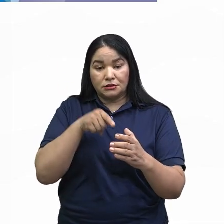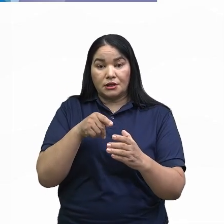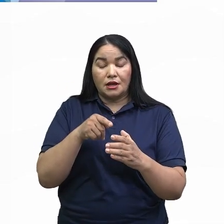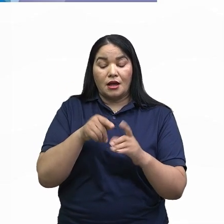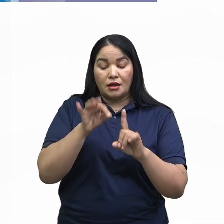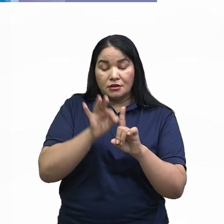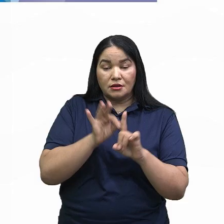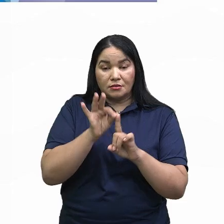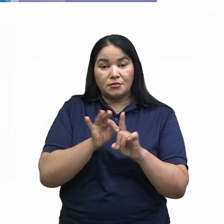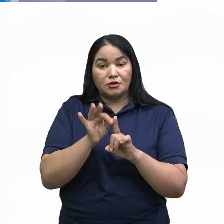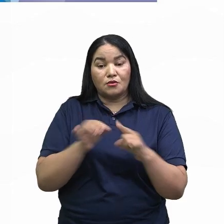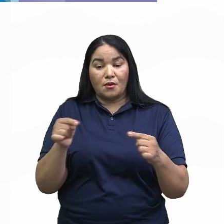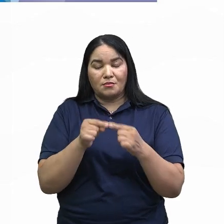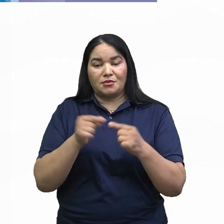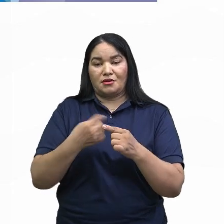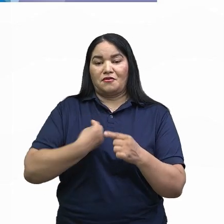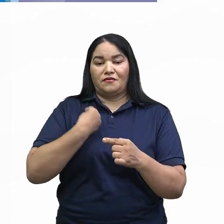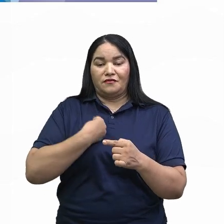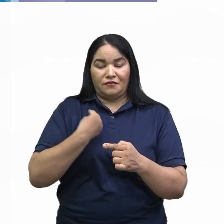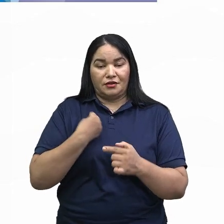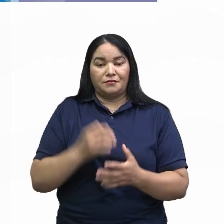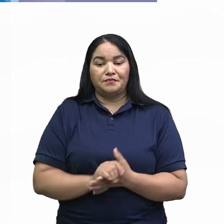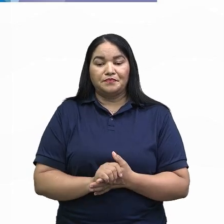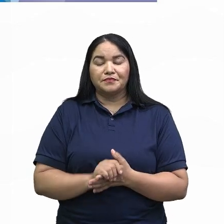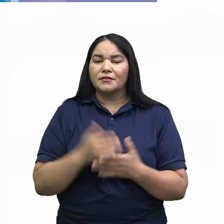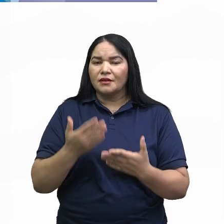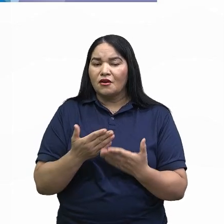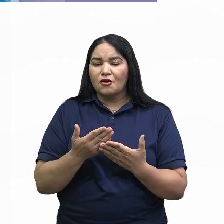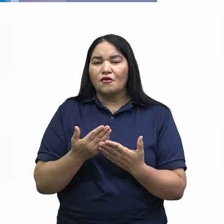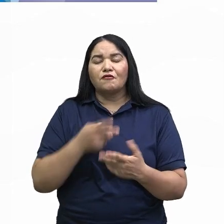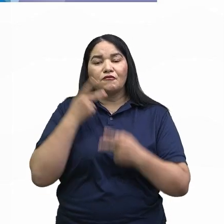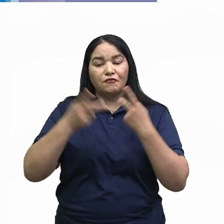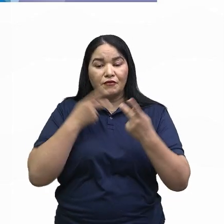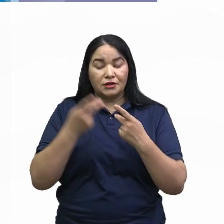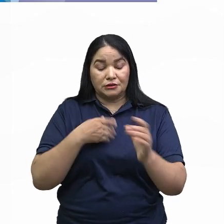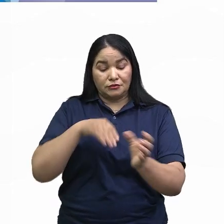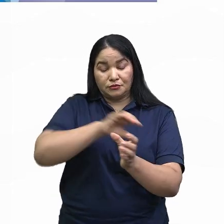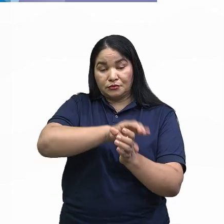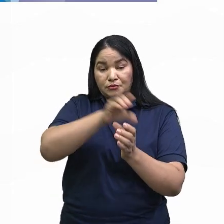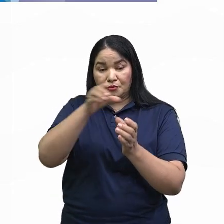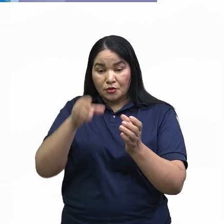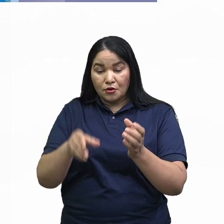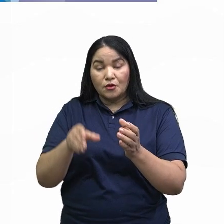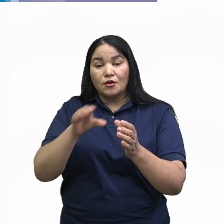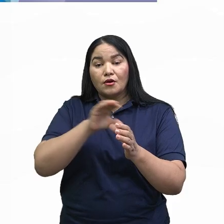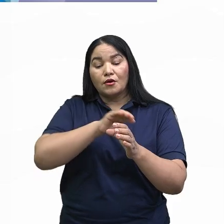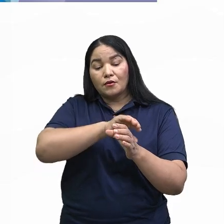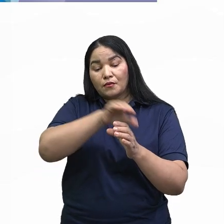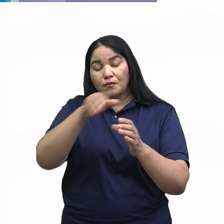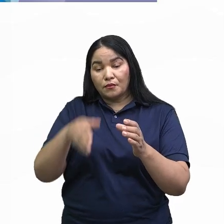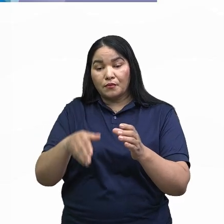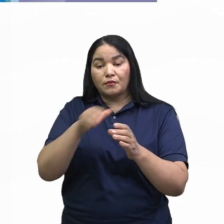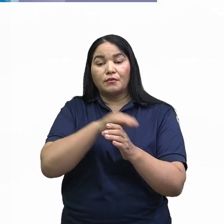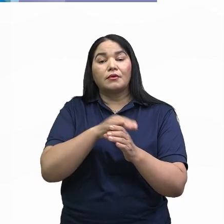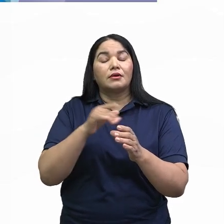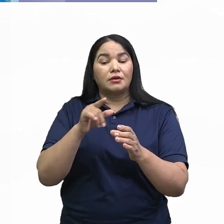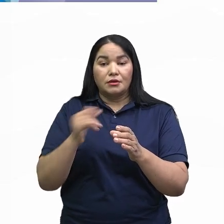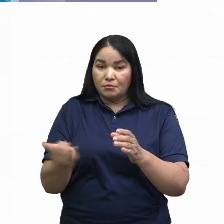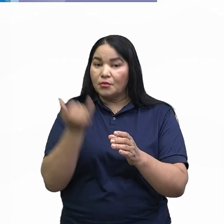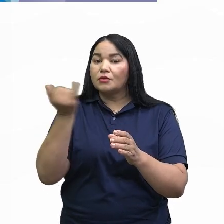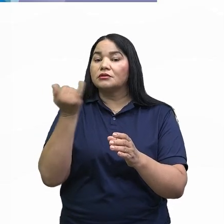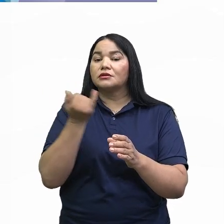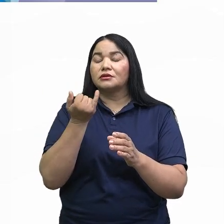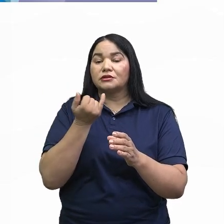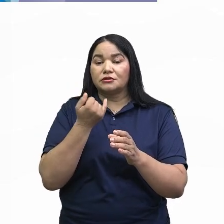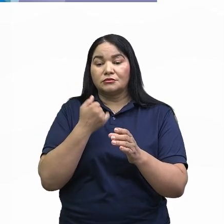de vida tal qual conhecemos. Né? Então, quando a gente fala do efeito estufa natural, a gente fala da importância do efeito estufa para manter